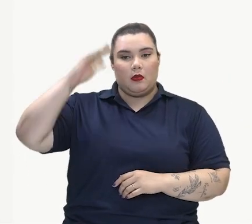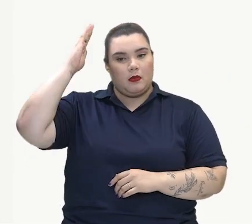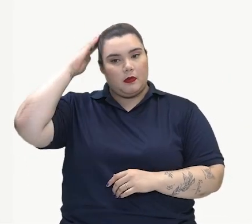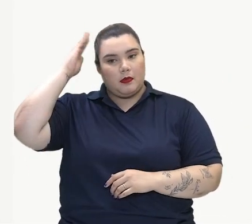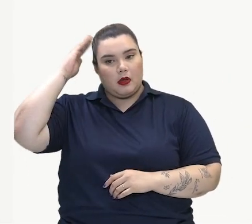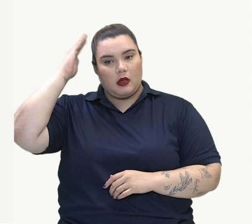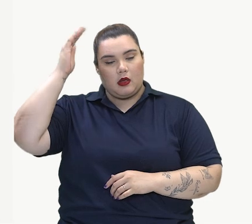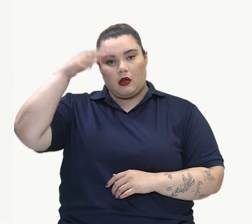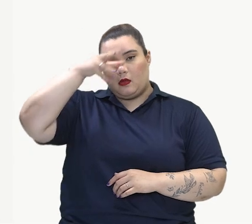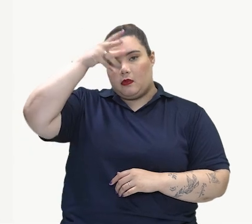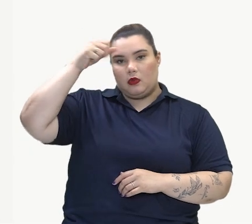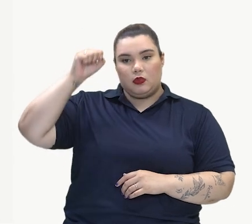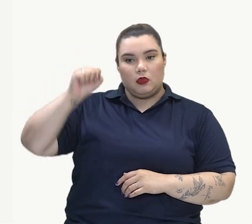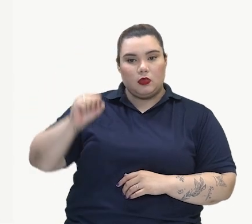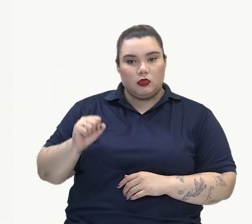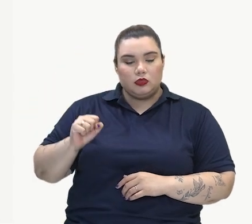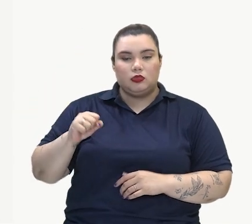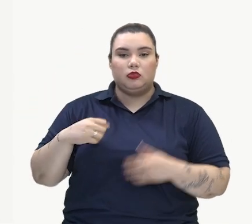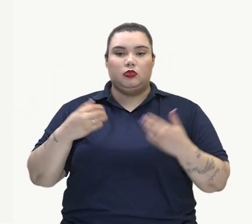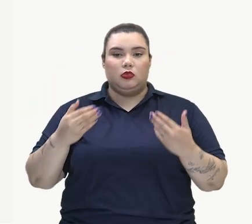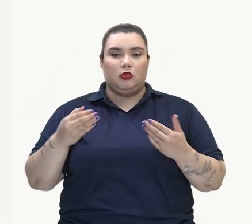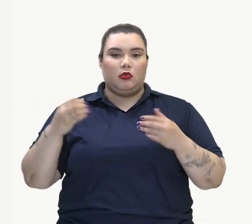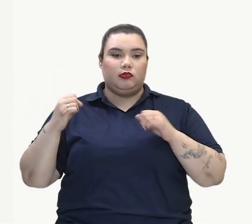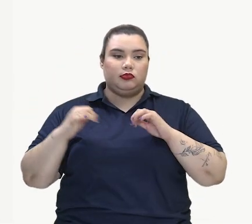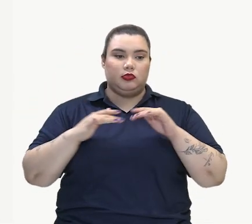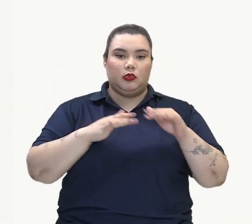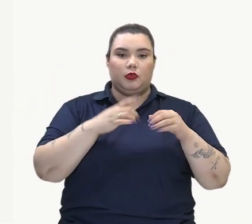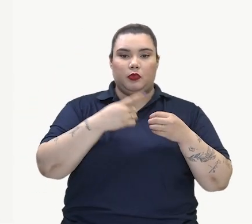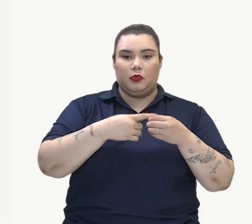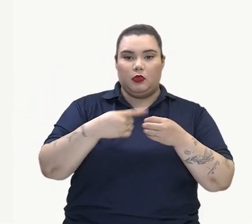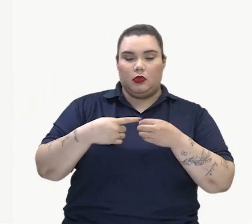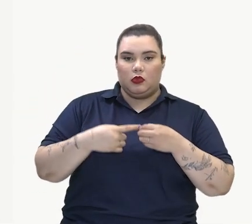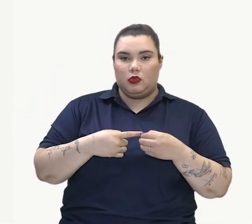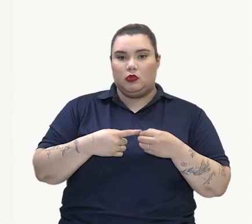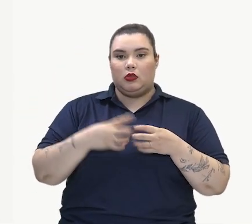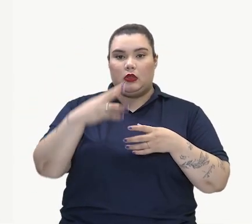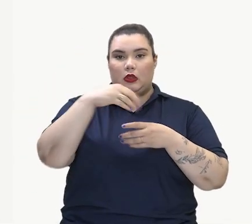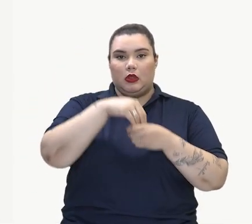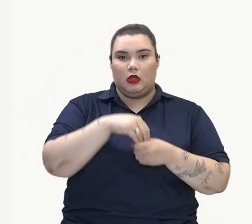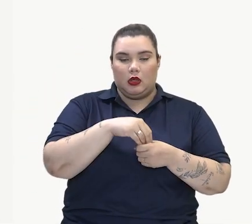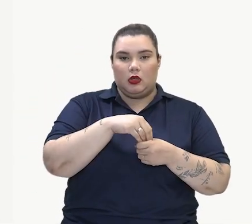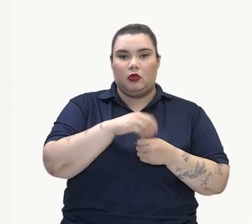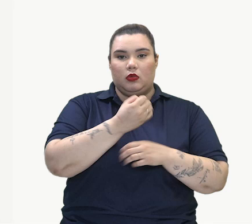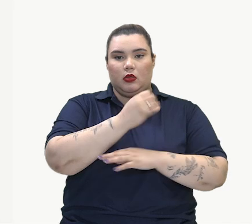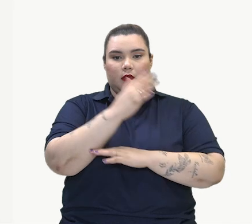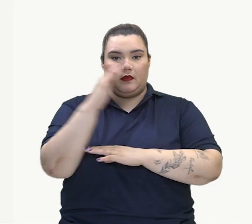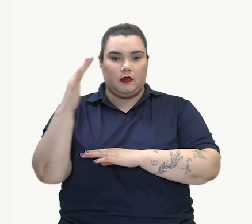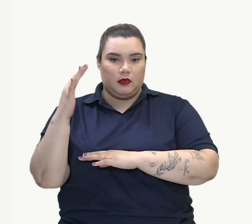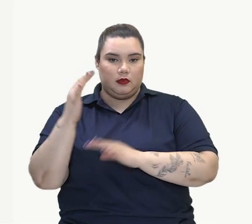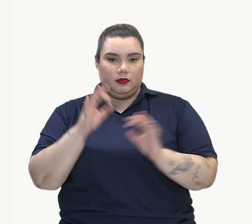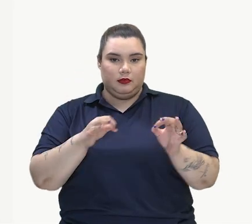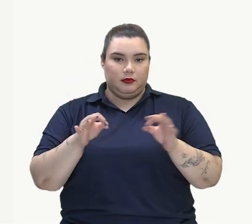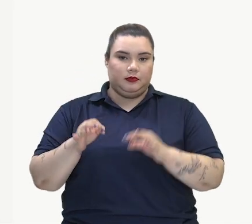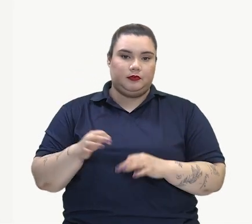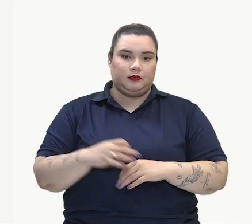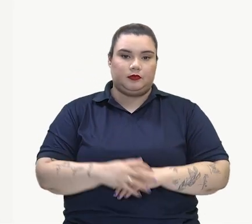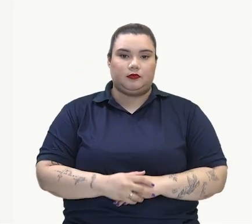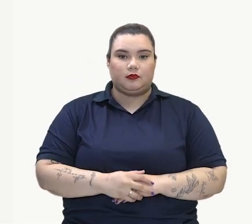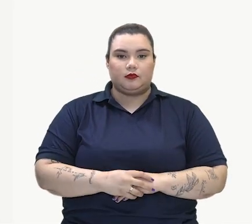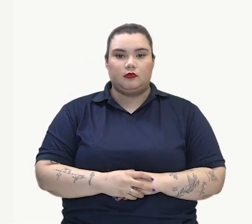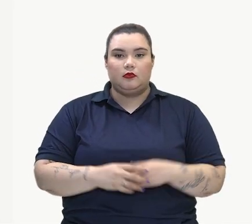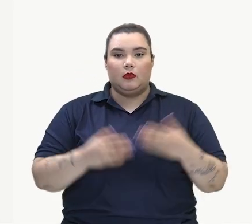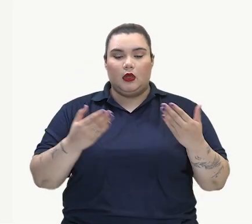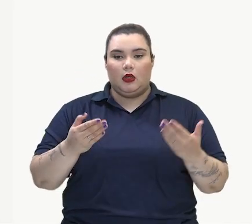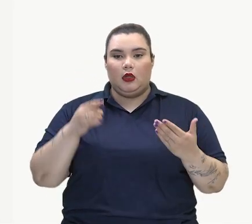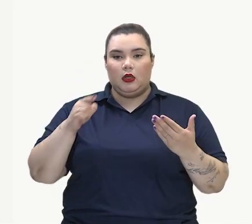Mato Grosso, para o interior da floresta, ou seja, ele está indo para o oeste do nosso território. Esse